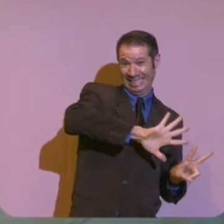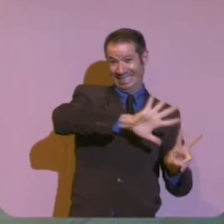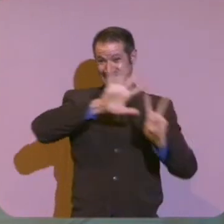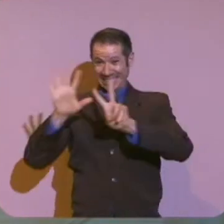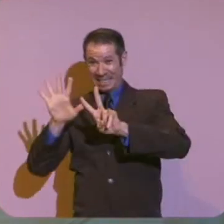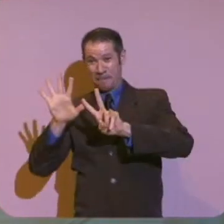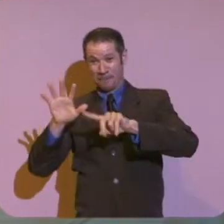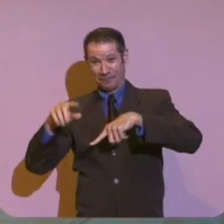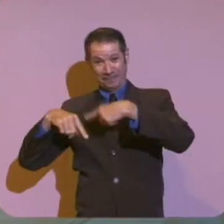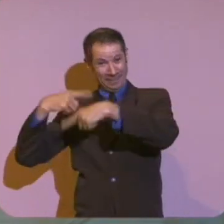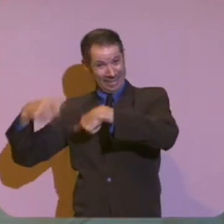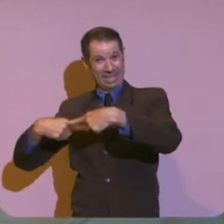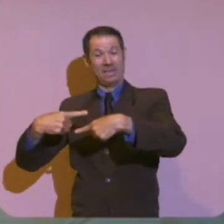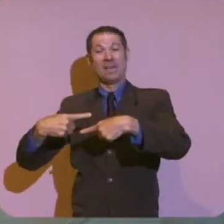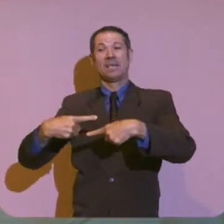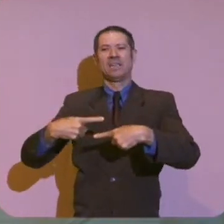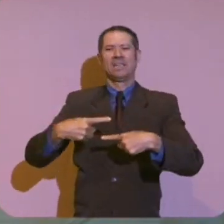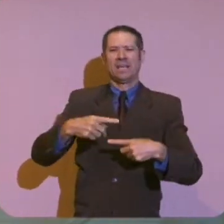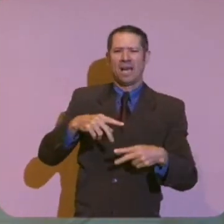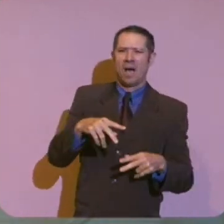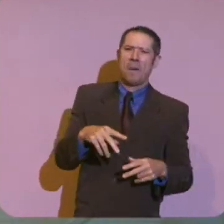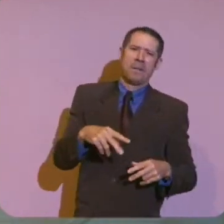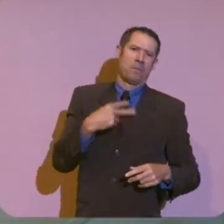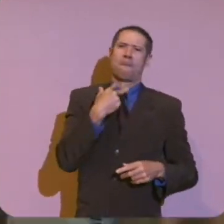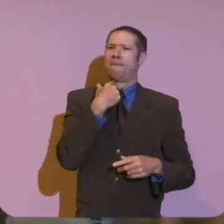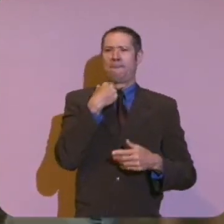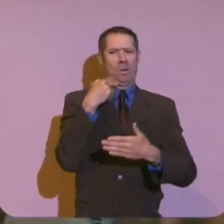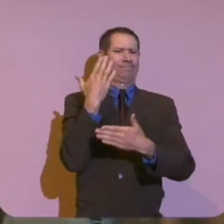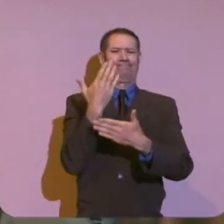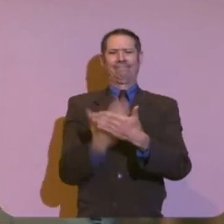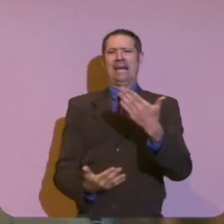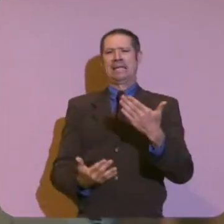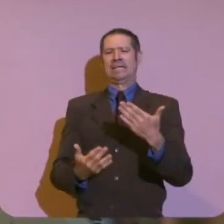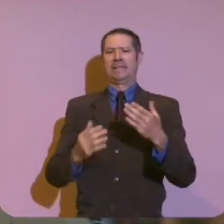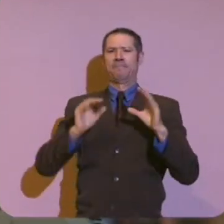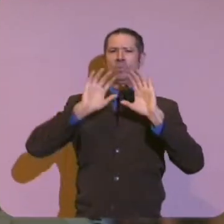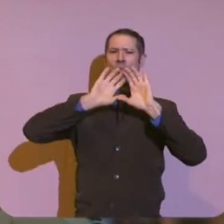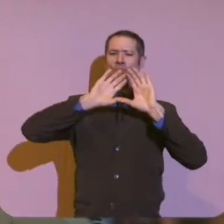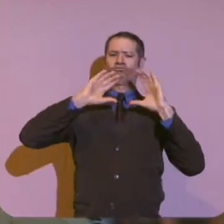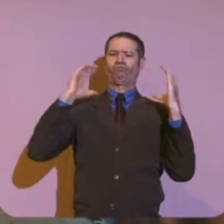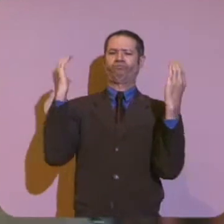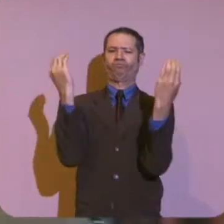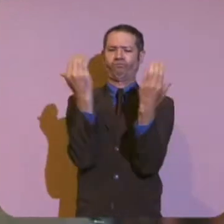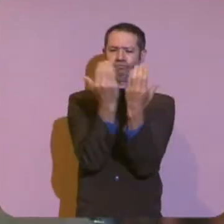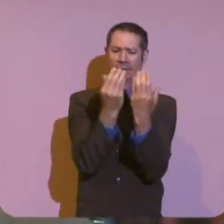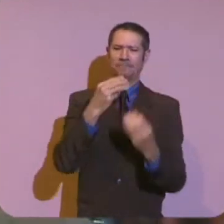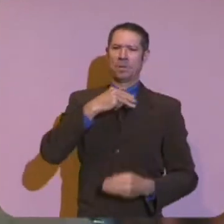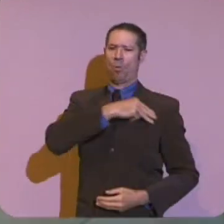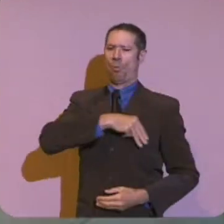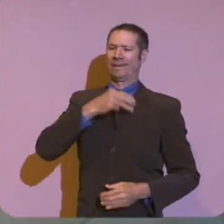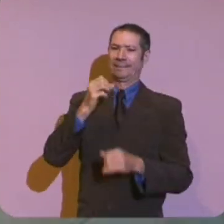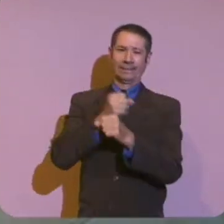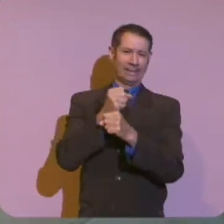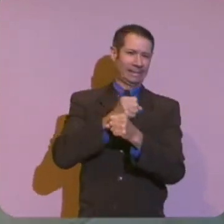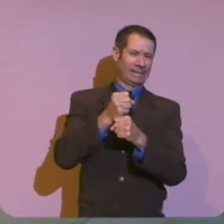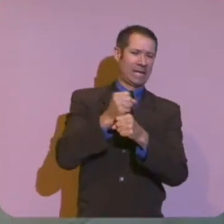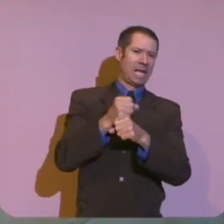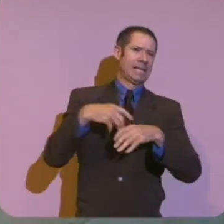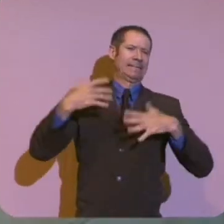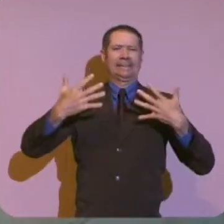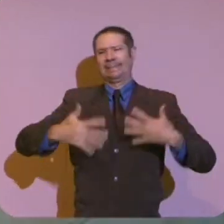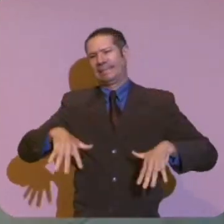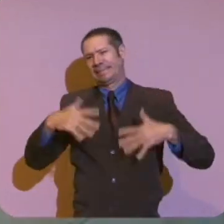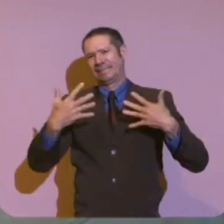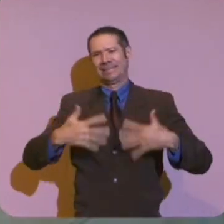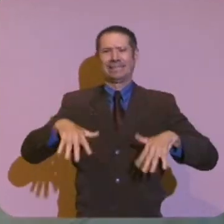viu aqui, mas você não pode perder a conferência missionária desse ano. Está sensacional,